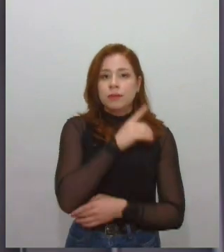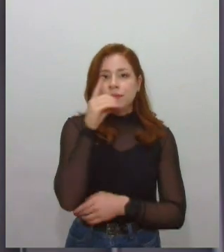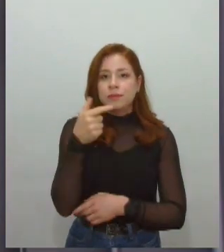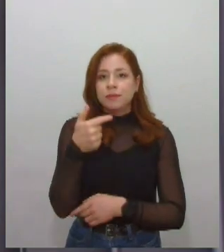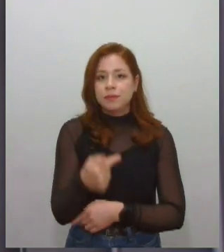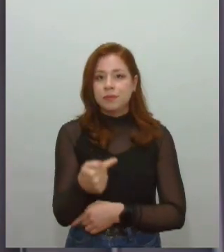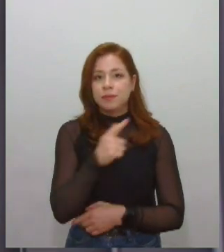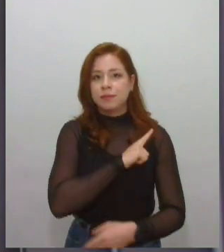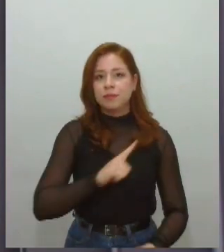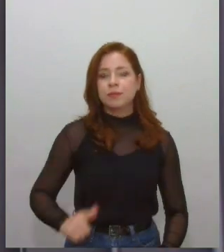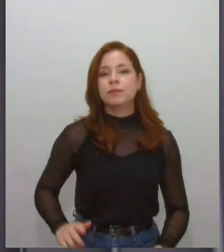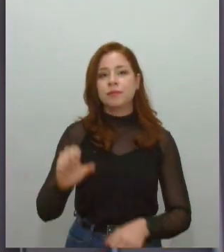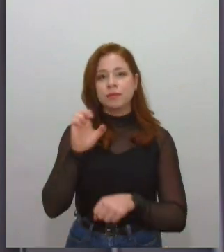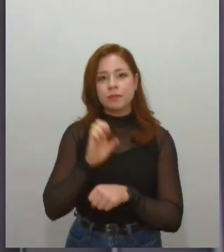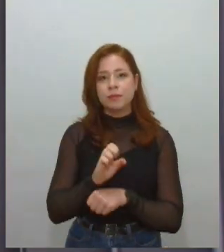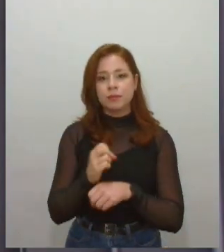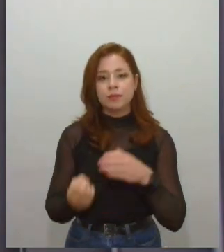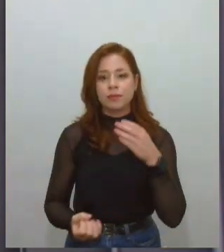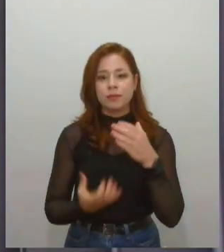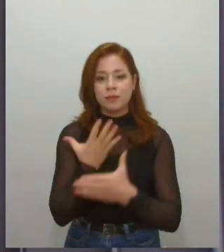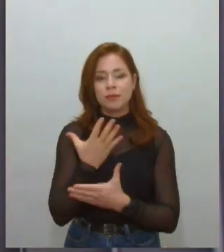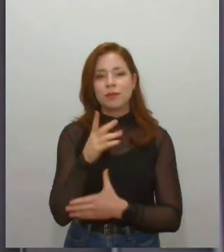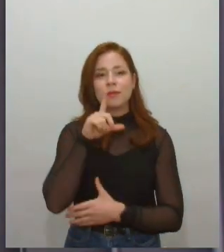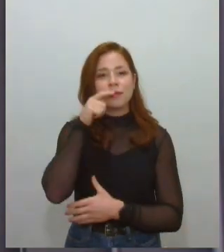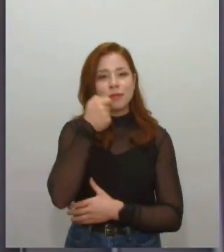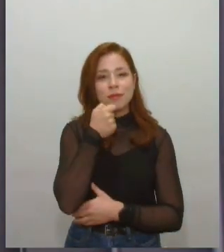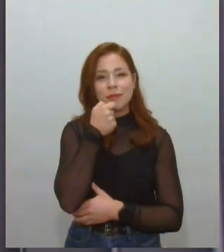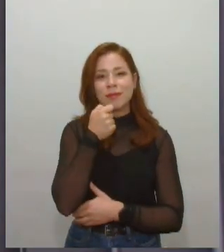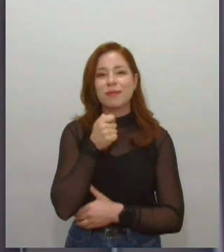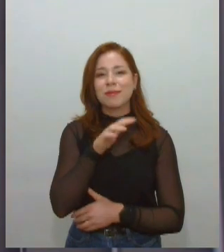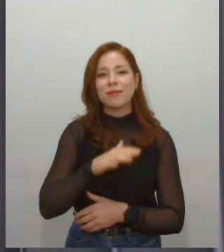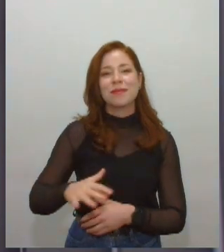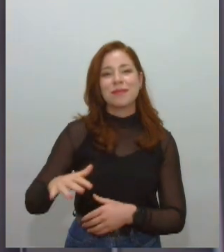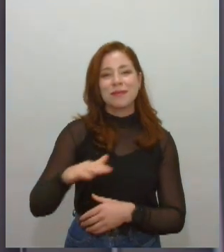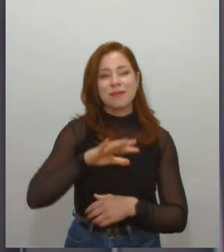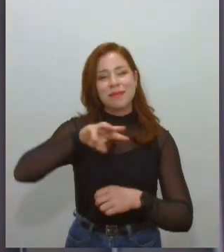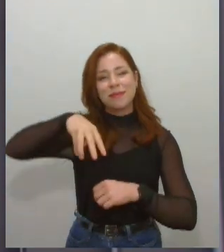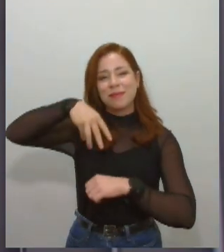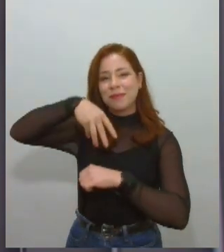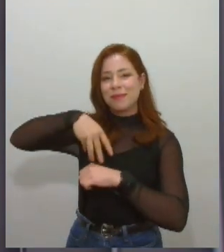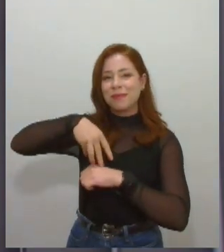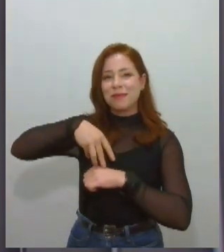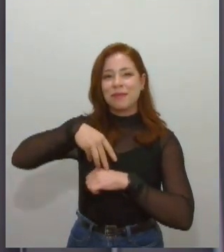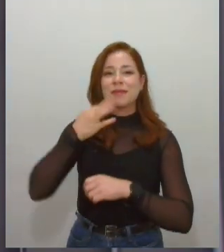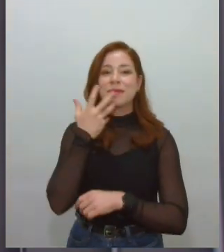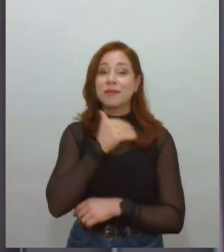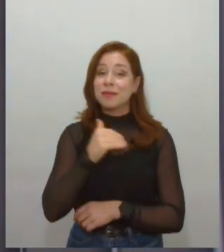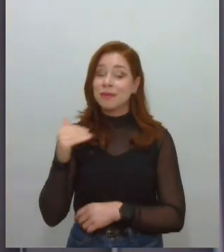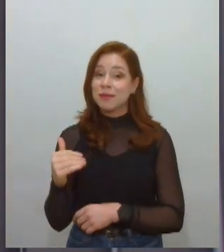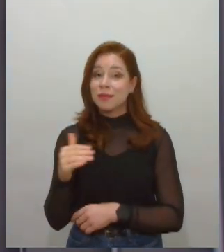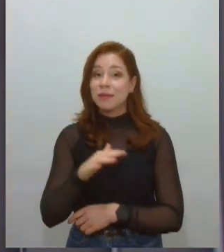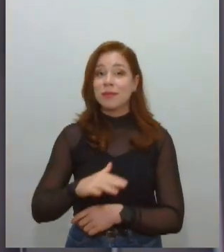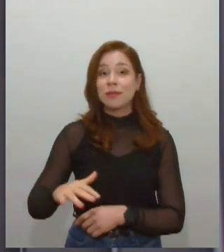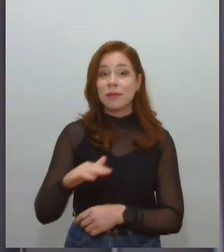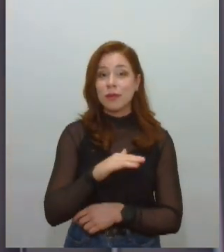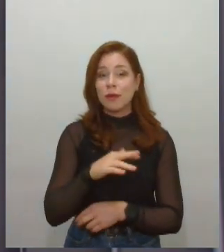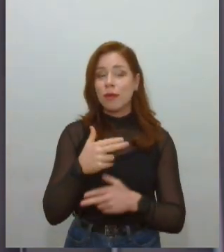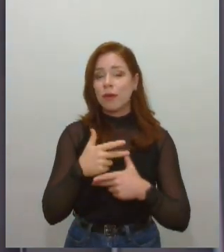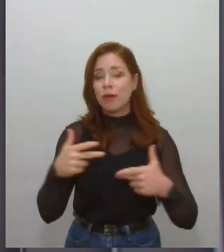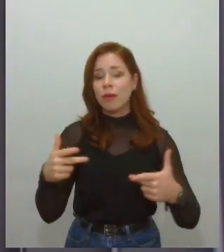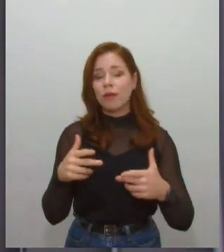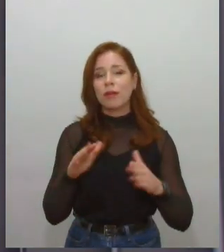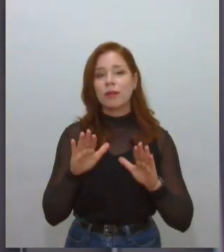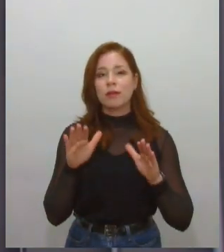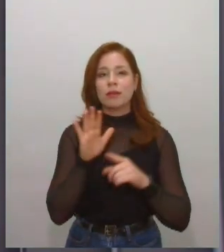em Aracaju a Vila da Criança, um espaço com diversas atrações dedicadas ao público infantil. E amanhã, no Dia das